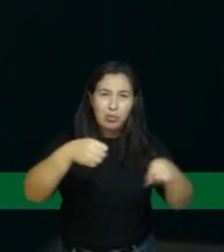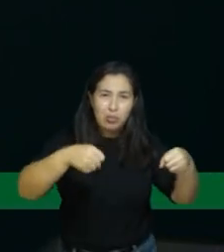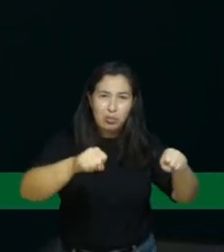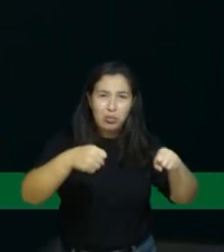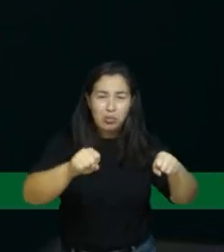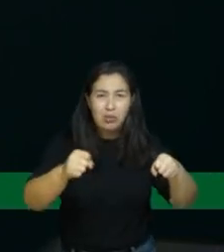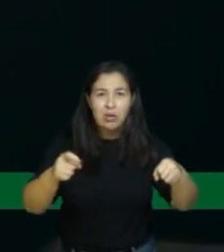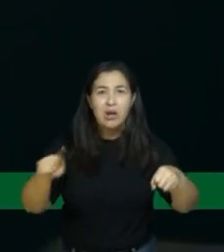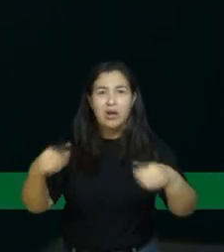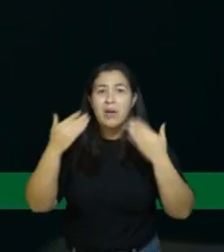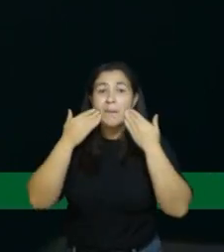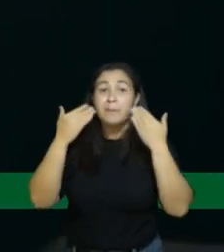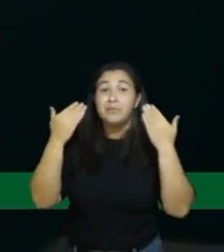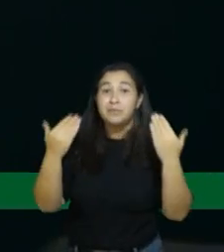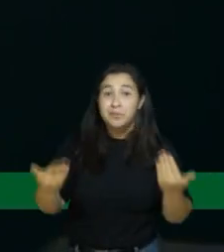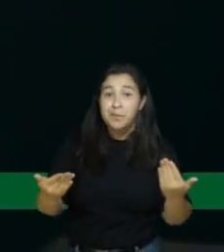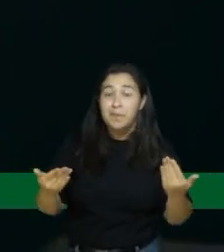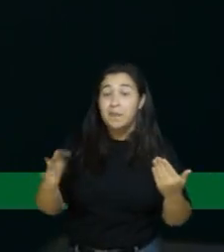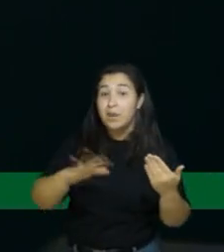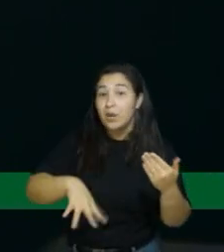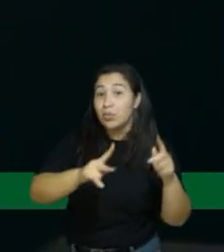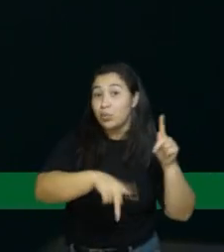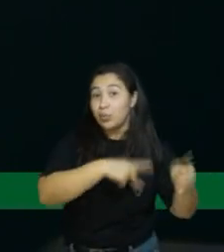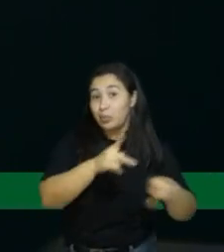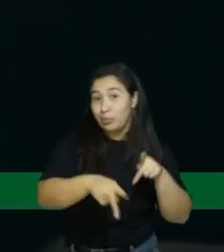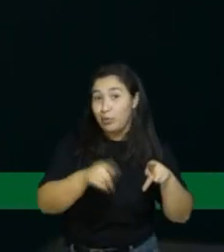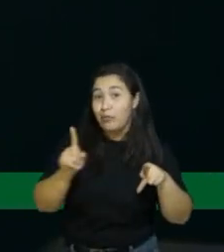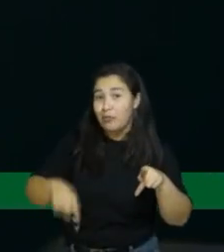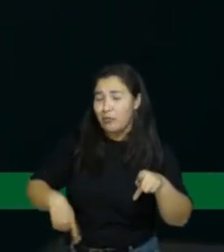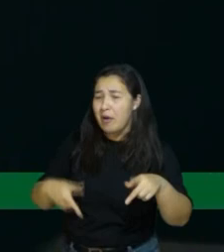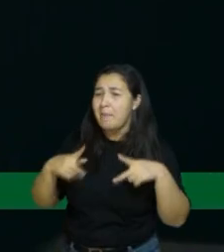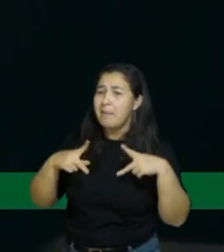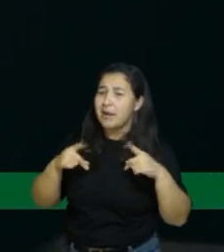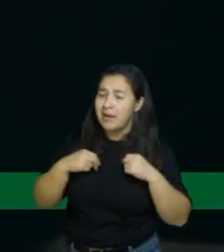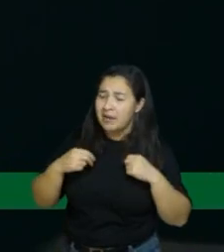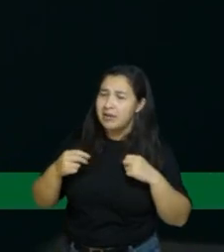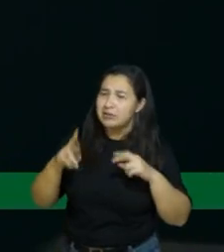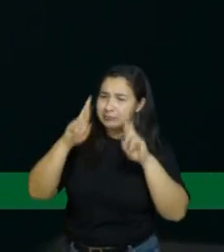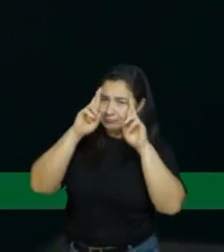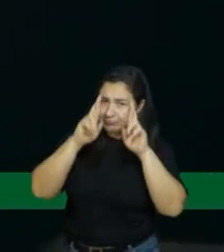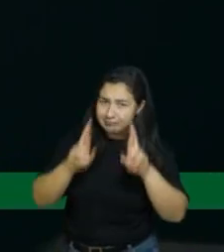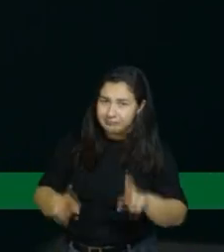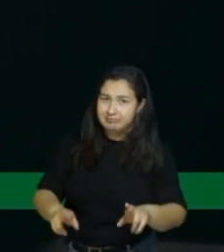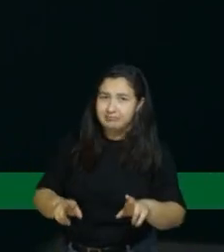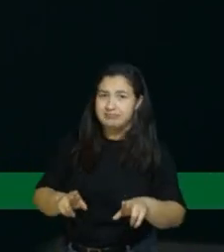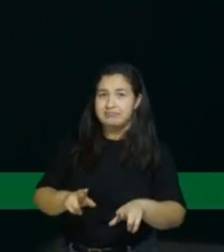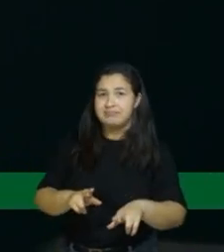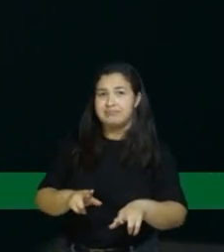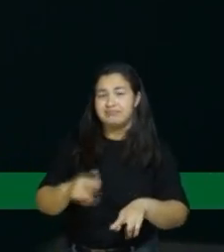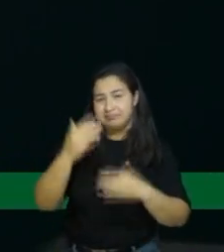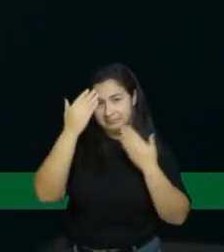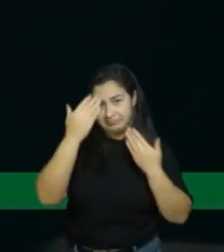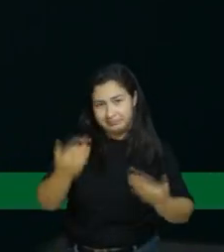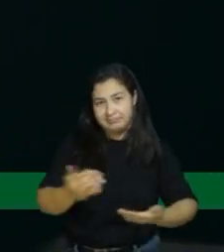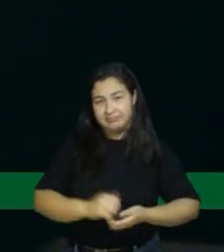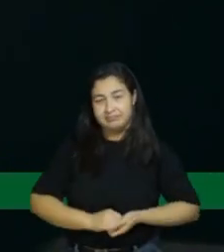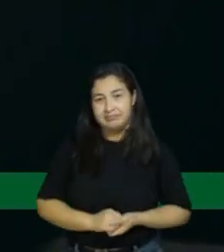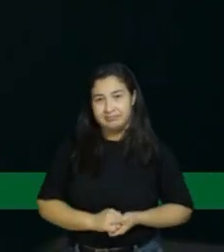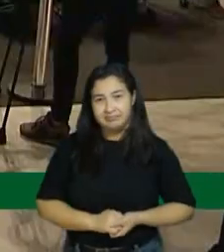realmente demonstra que nosso povo Catarinense é um povo que merece todo nosso respeito nosso carinho nosso amor muito obrigado Senor